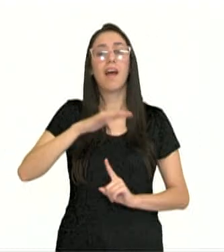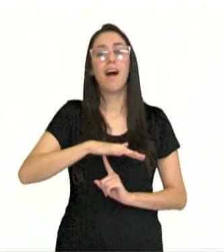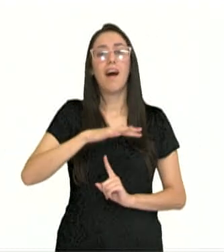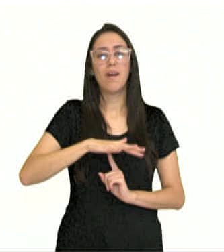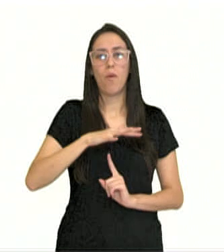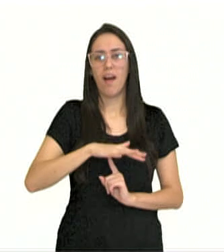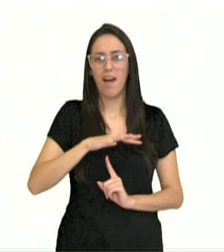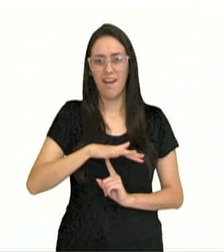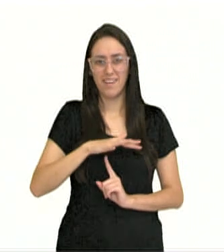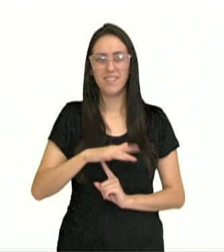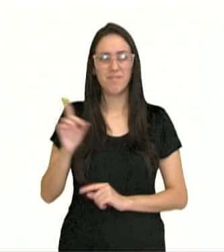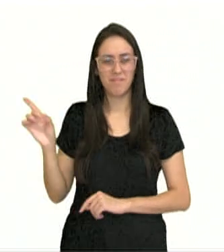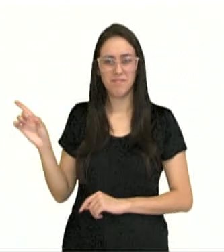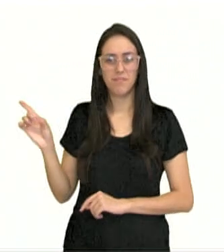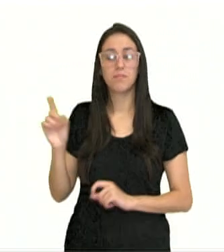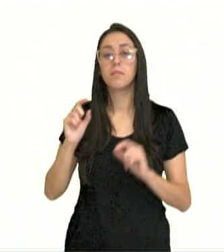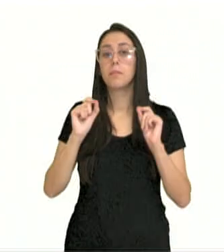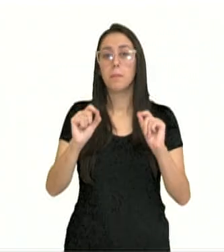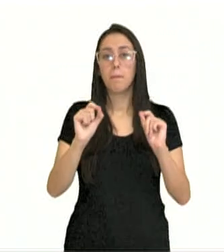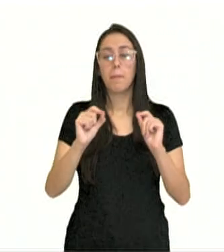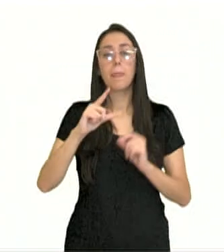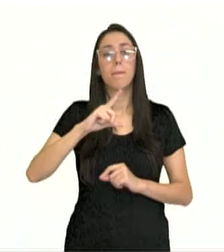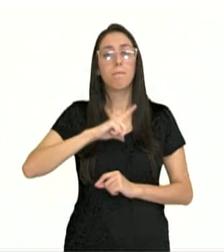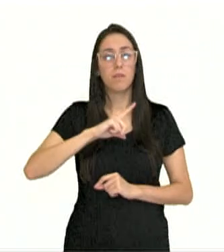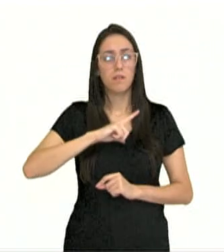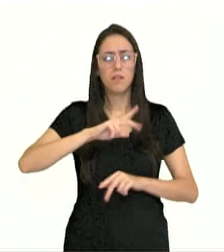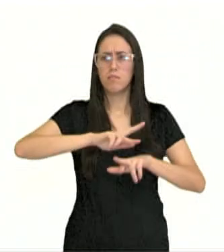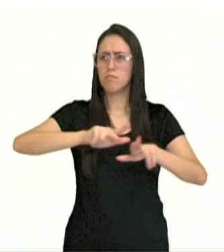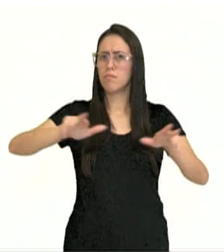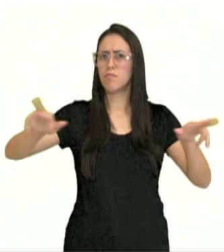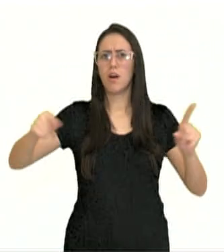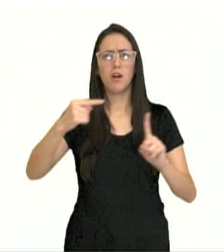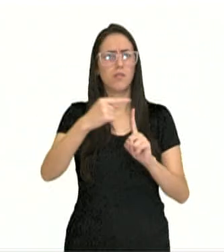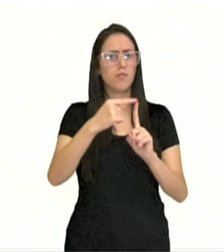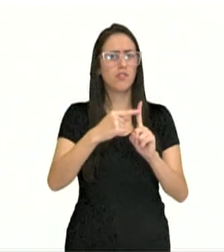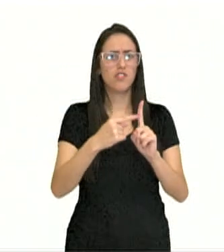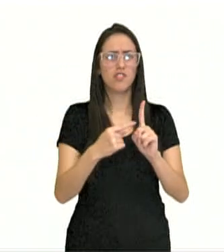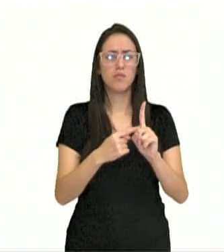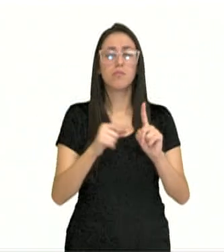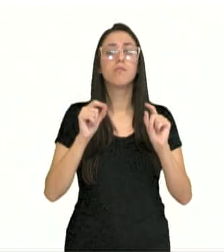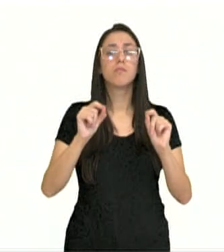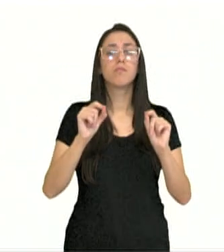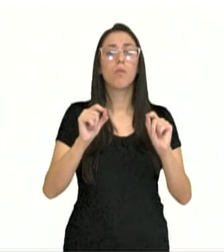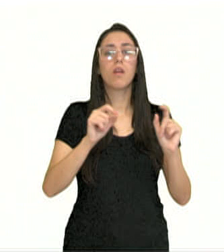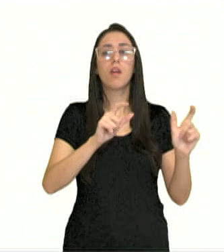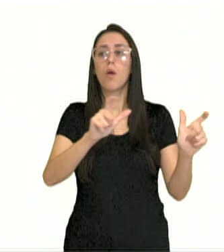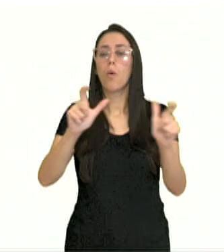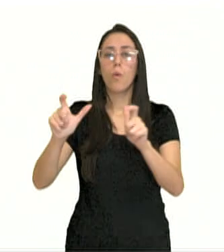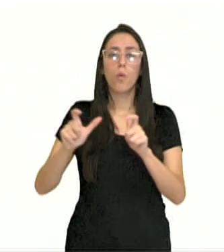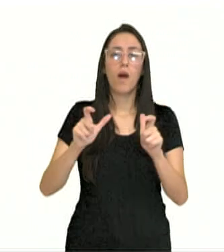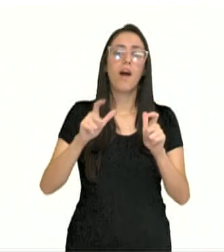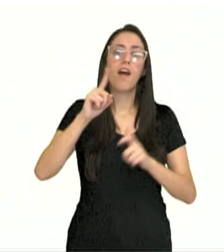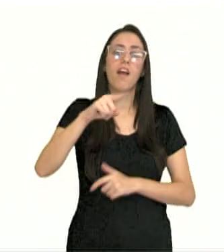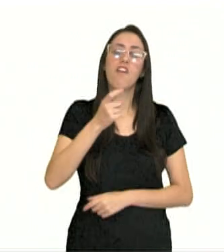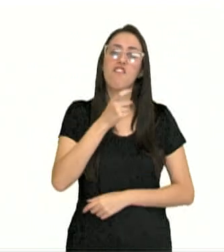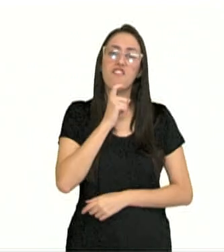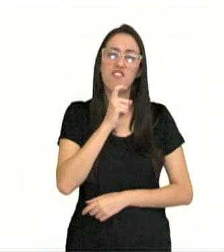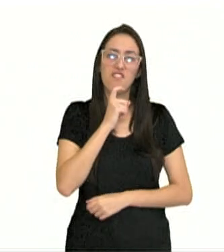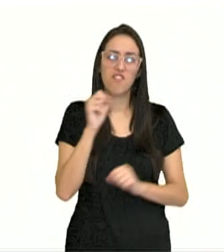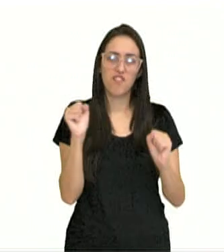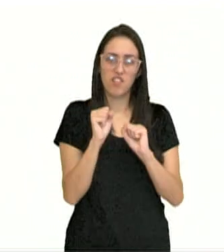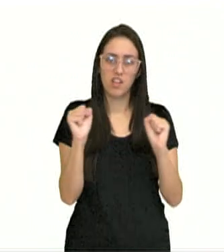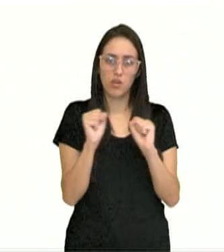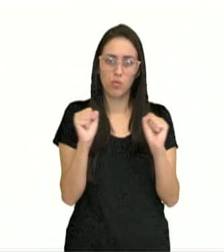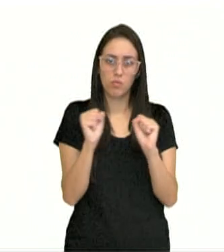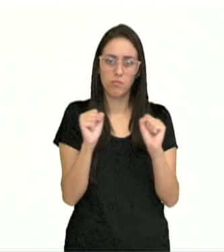pinheiro do Paraná. Apresentam o maior número de espécies. Se localizam geralmente em regiões frias,